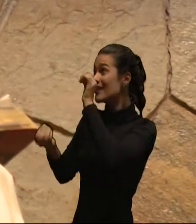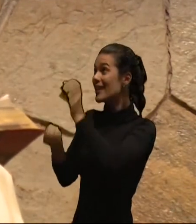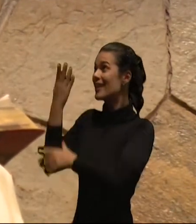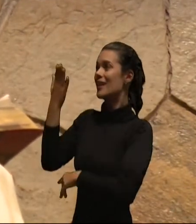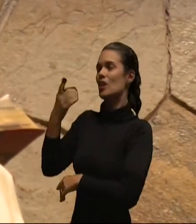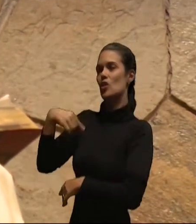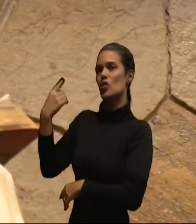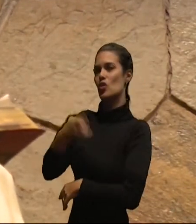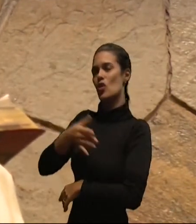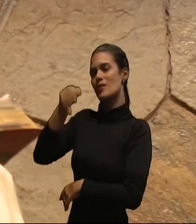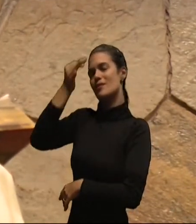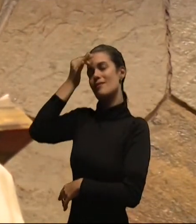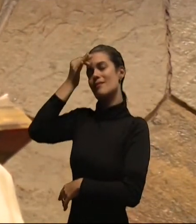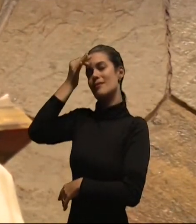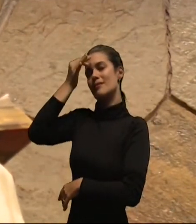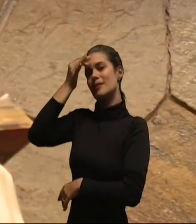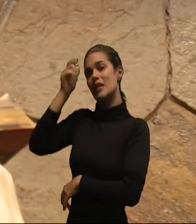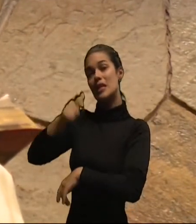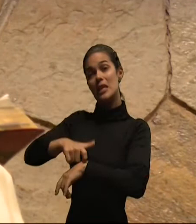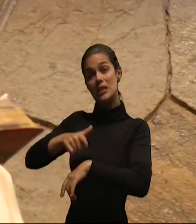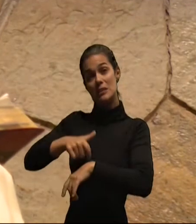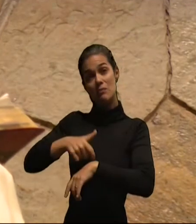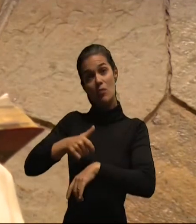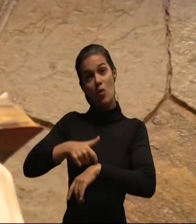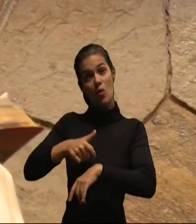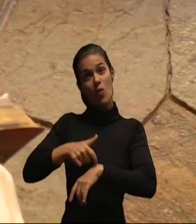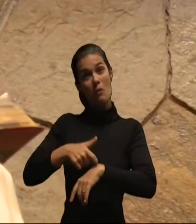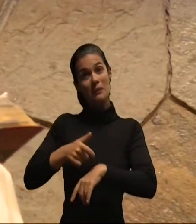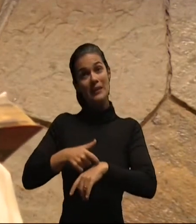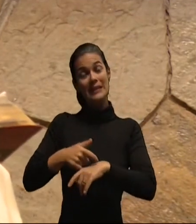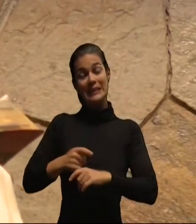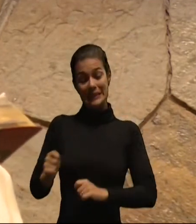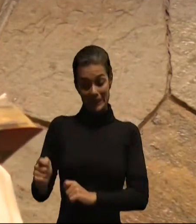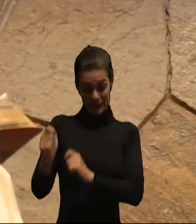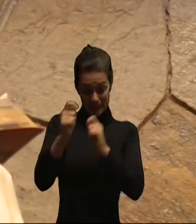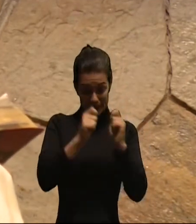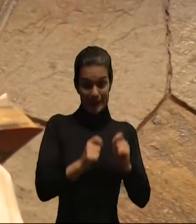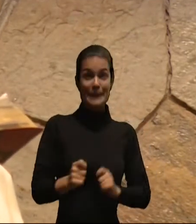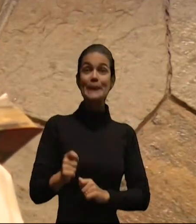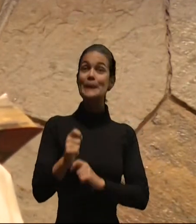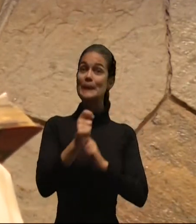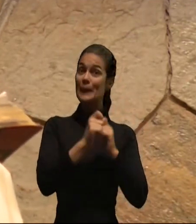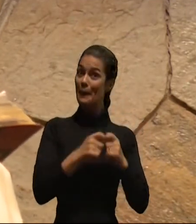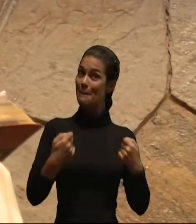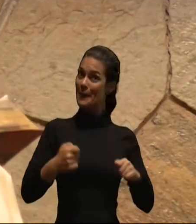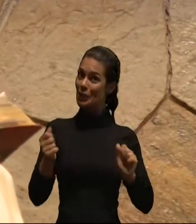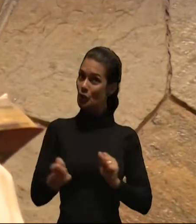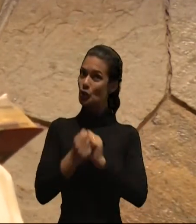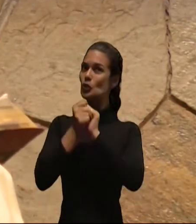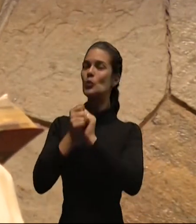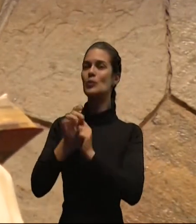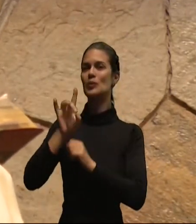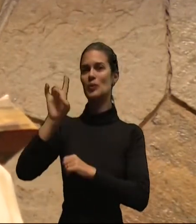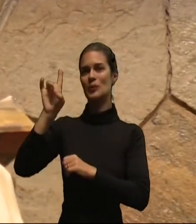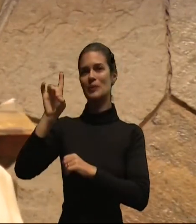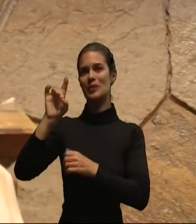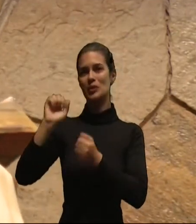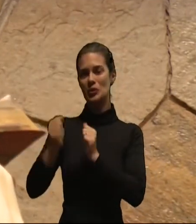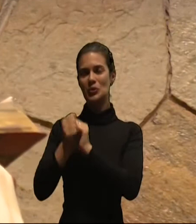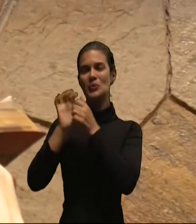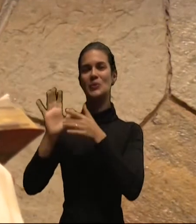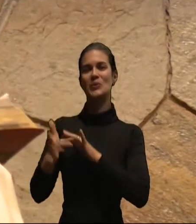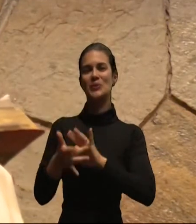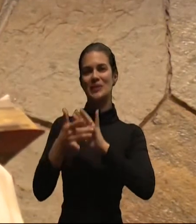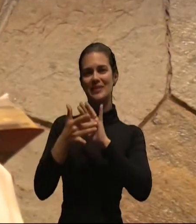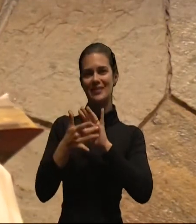fé, neste tempo de provação, persistindo no Senhor, para que sejamos aprovados e recebamos